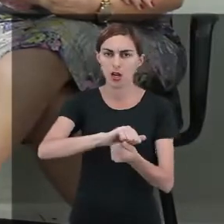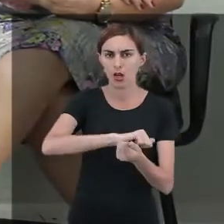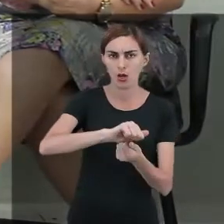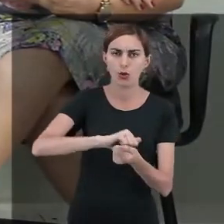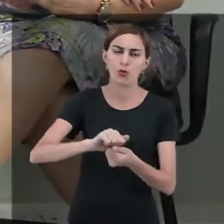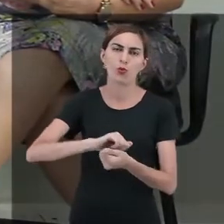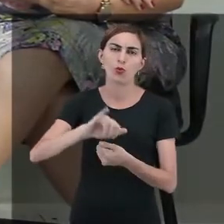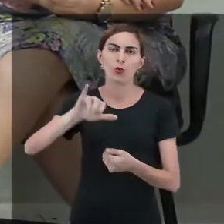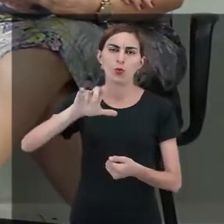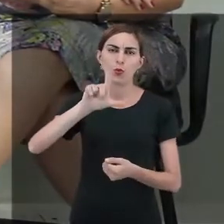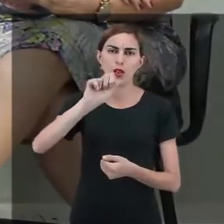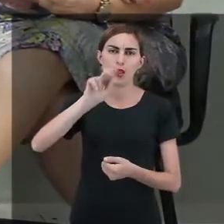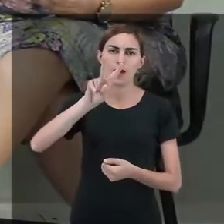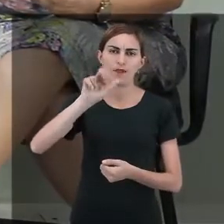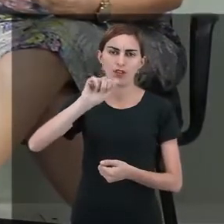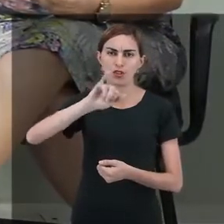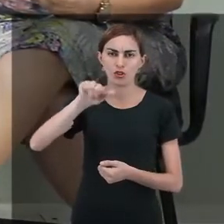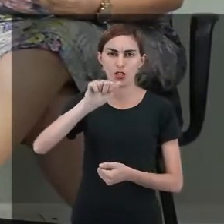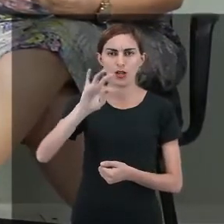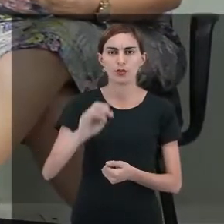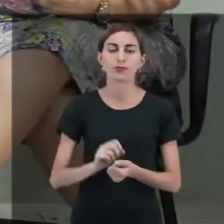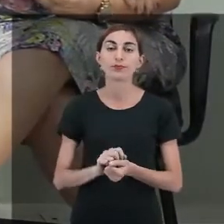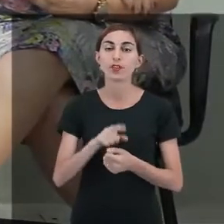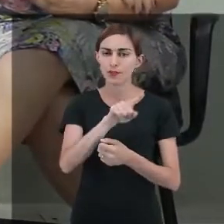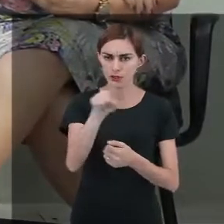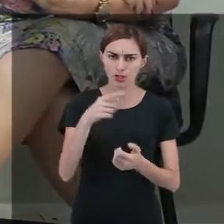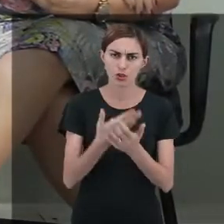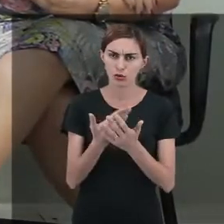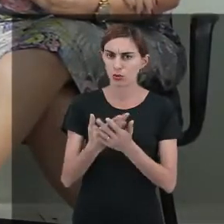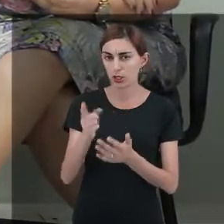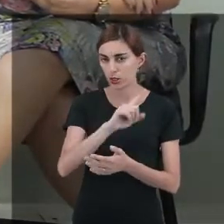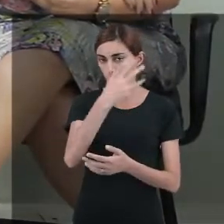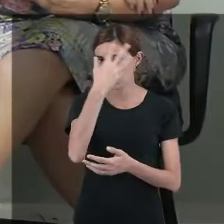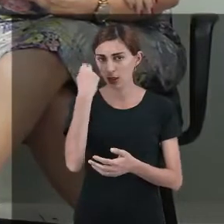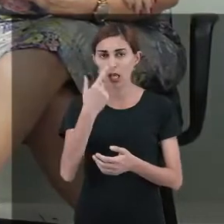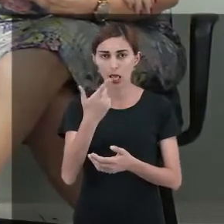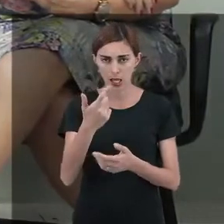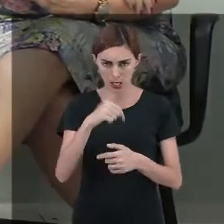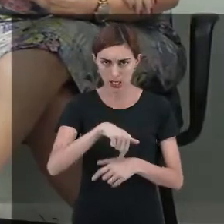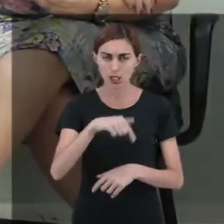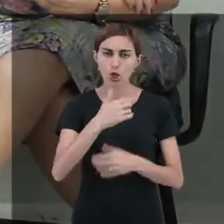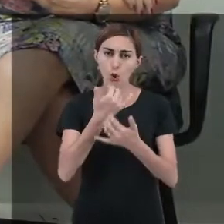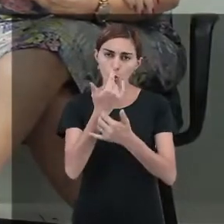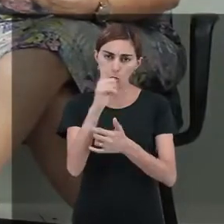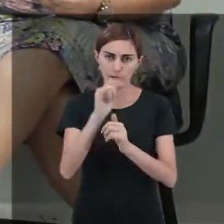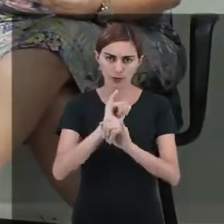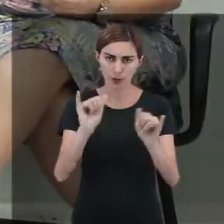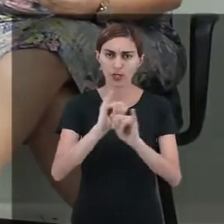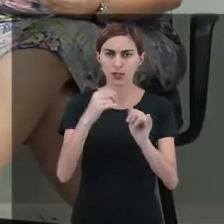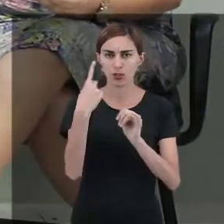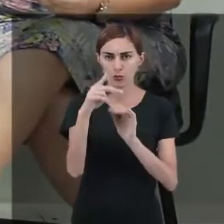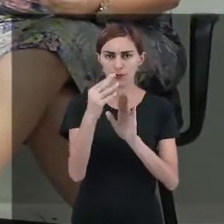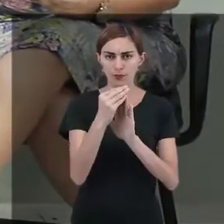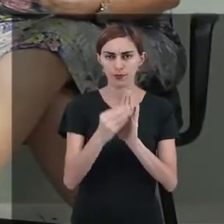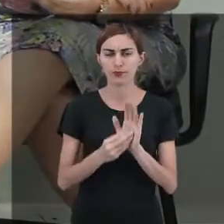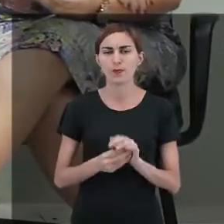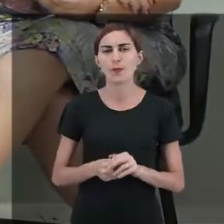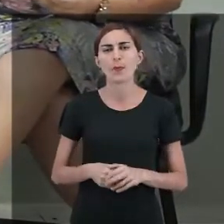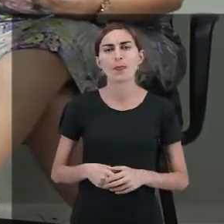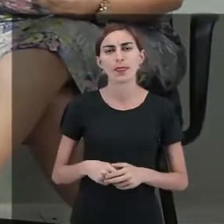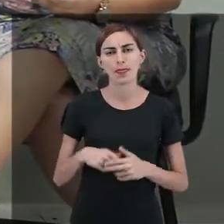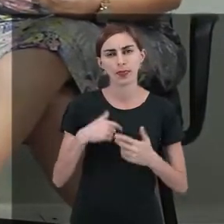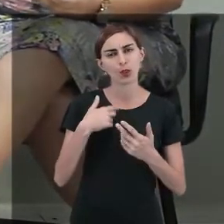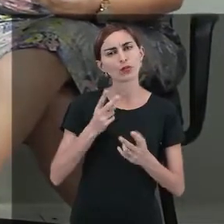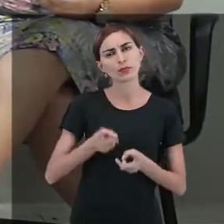exemplos são serviços. Ok. E você, estudante, não esqueça que essas e outras informações estão contidas no seu e-book. Mas vamos continuando. Okay.